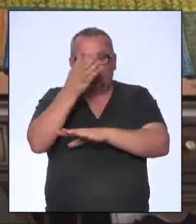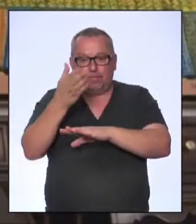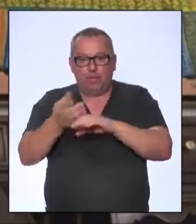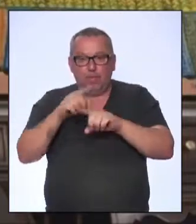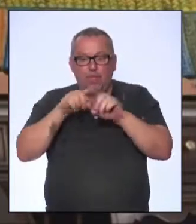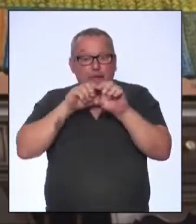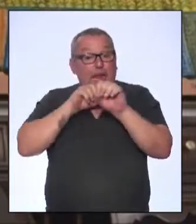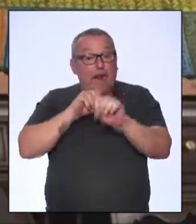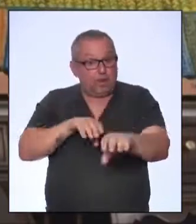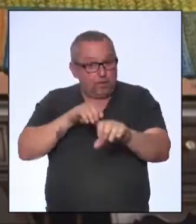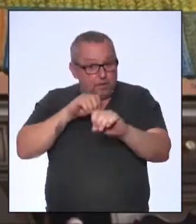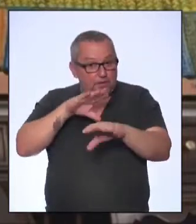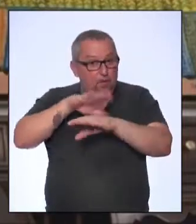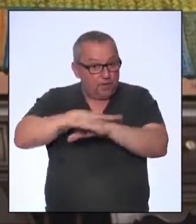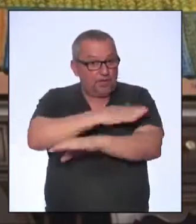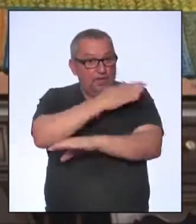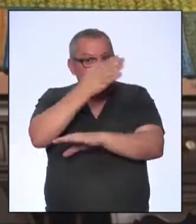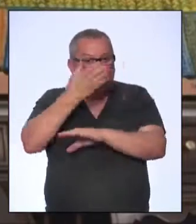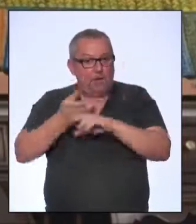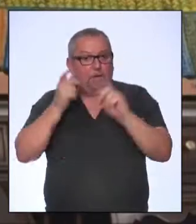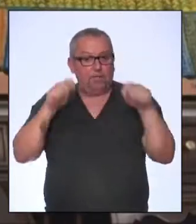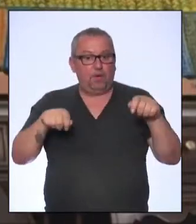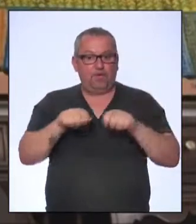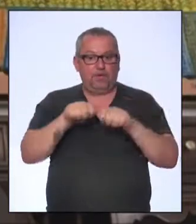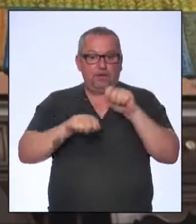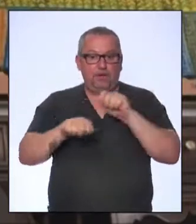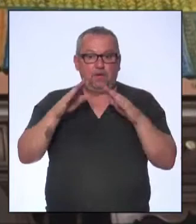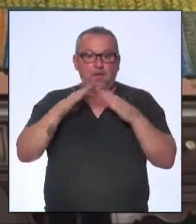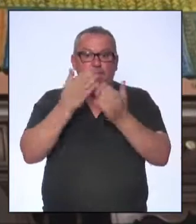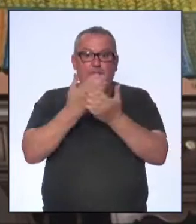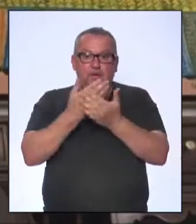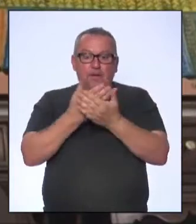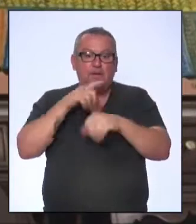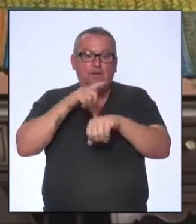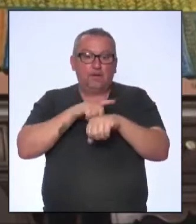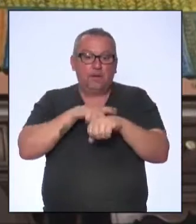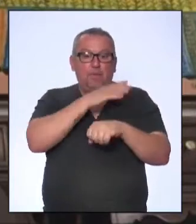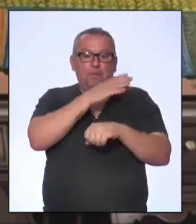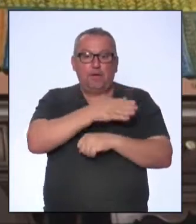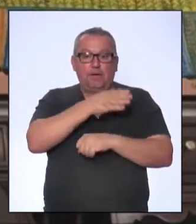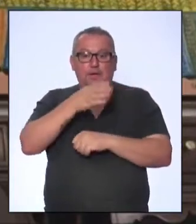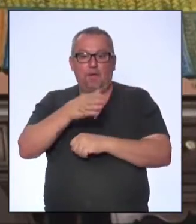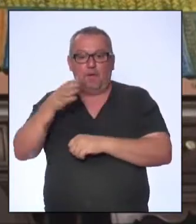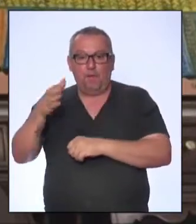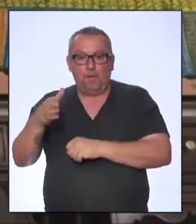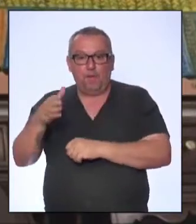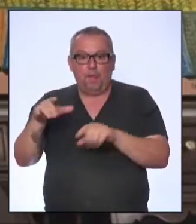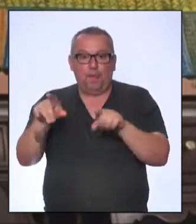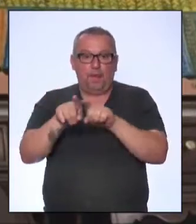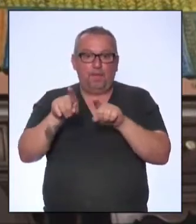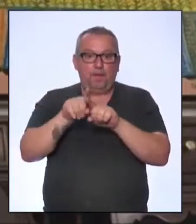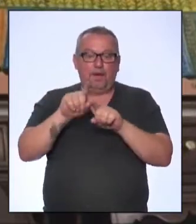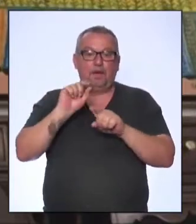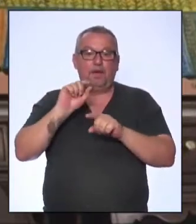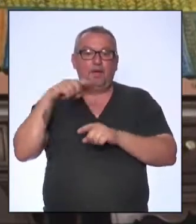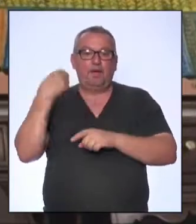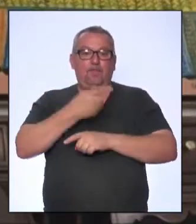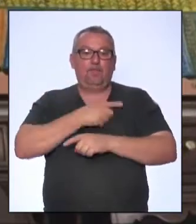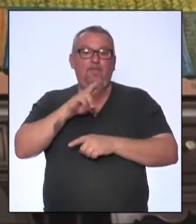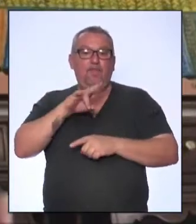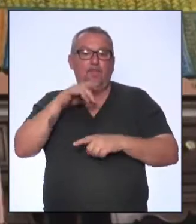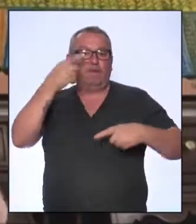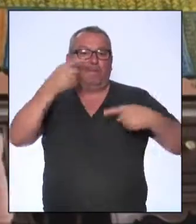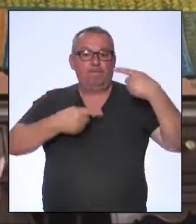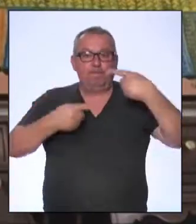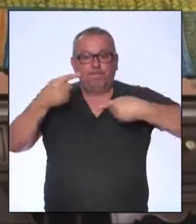educação integral a gente pode fazer numa escola de tempo parcial, por exemplo. E um pouco a gente vai discutir